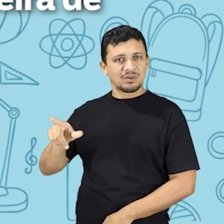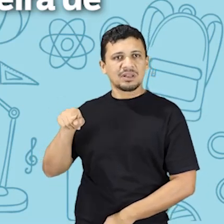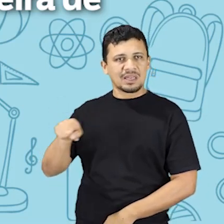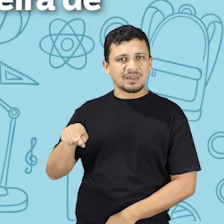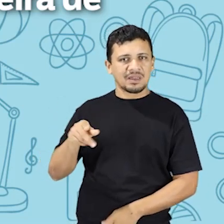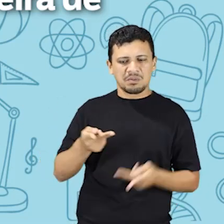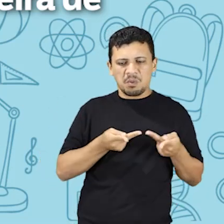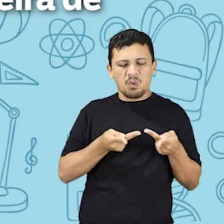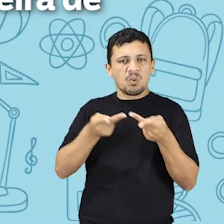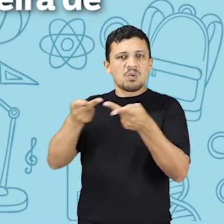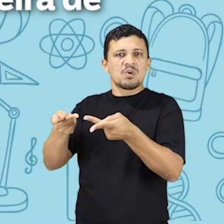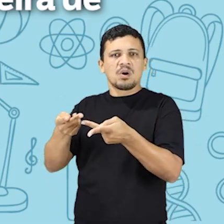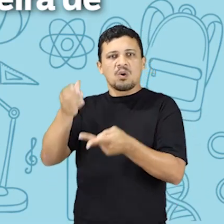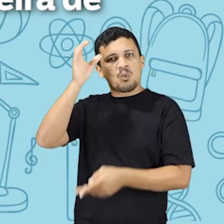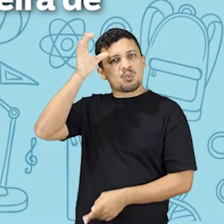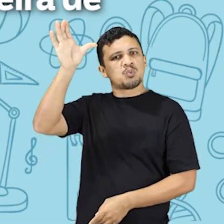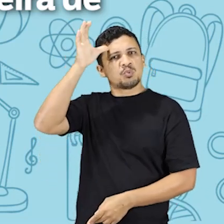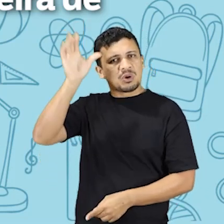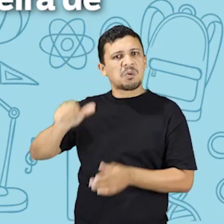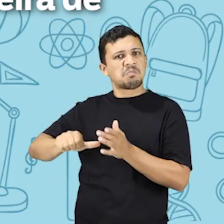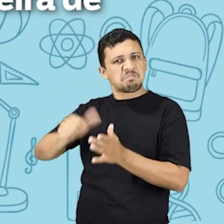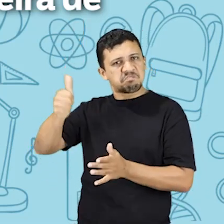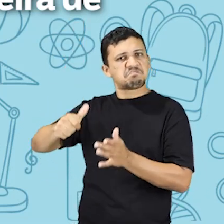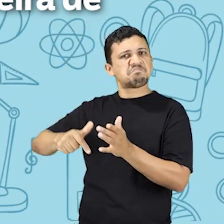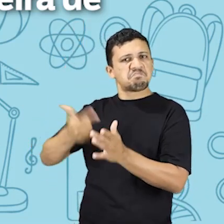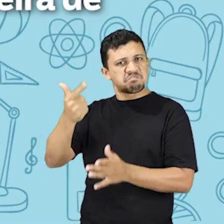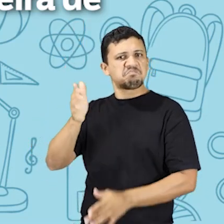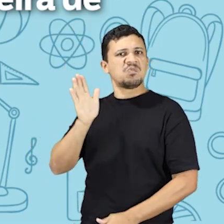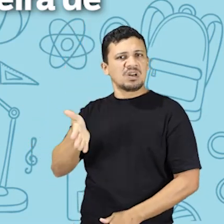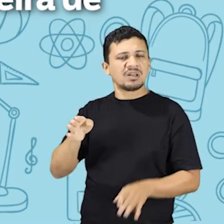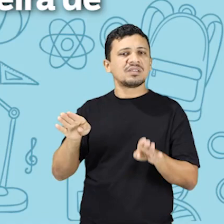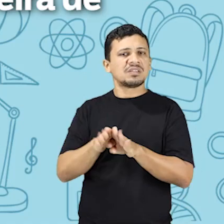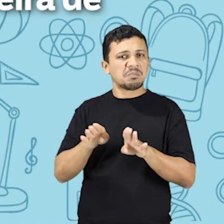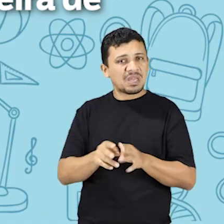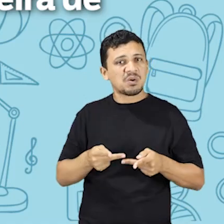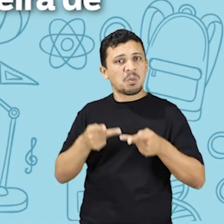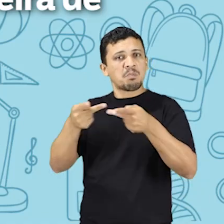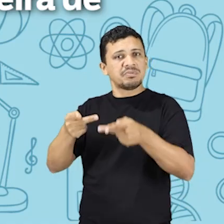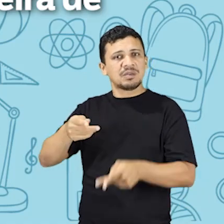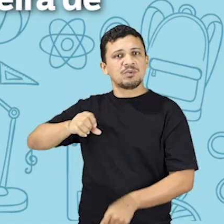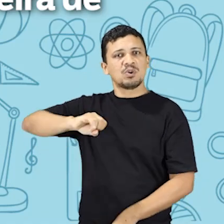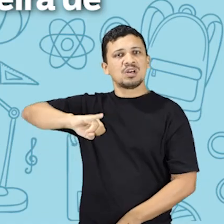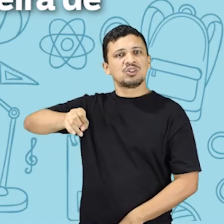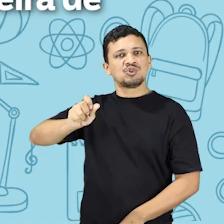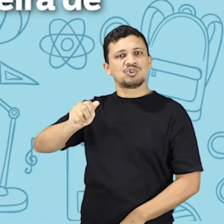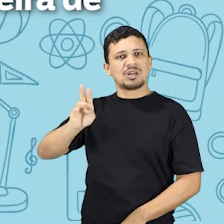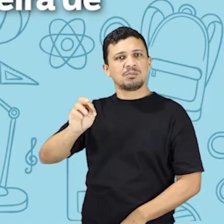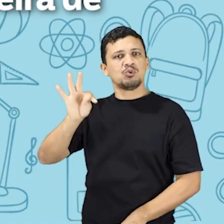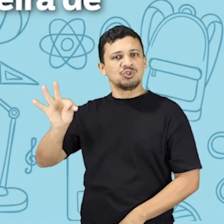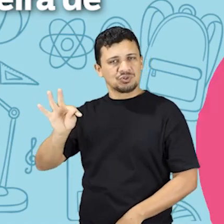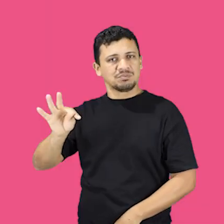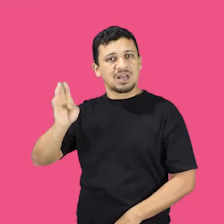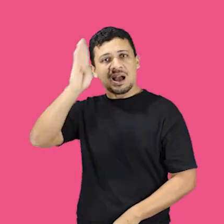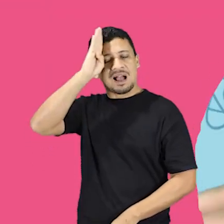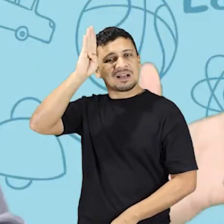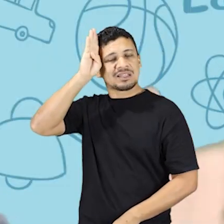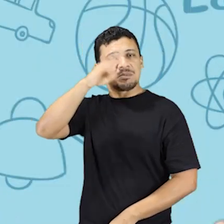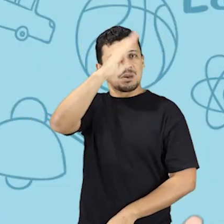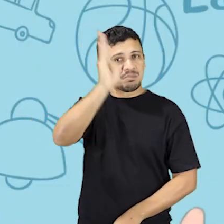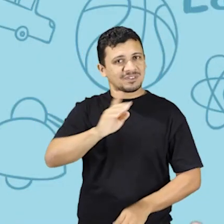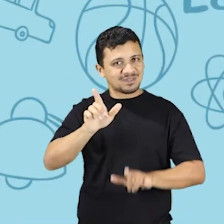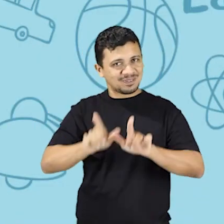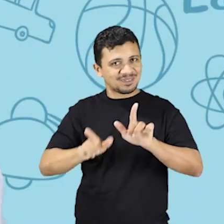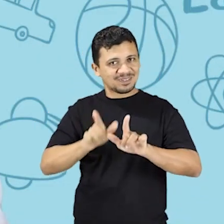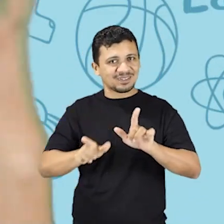Comenda do Mérito Cultural por duas vezes, além do Prêmio Jabuti da Academia Brasileira de Letras.